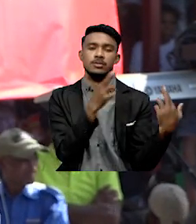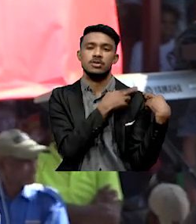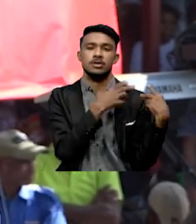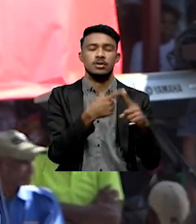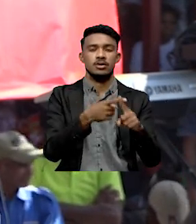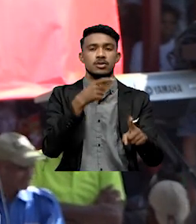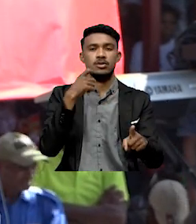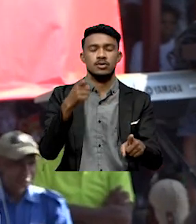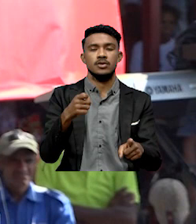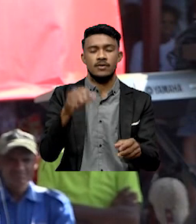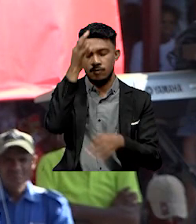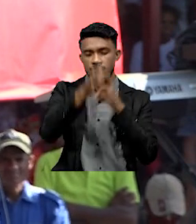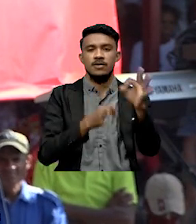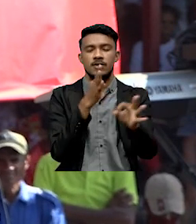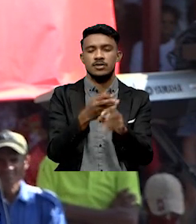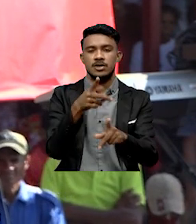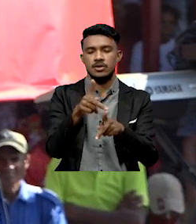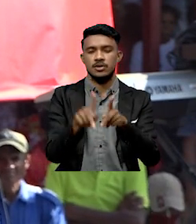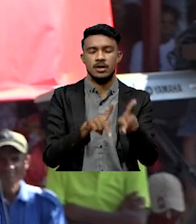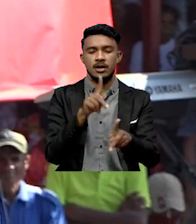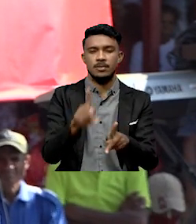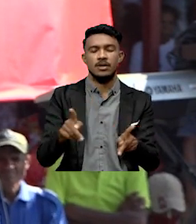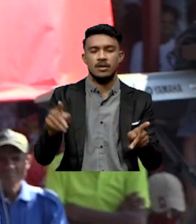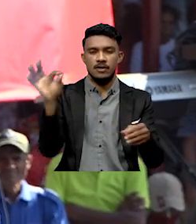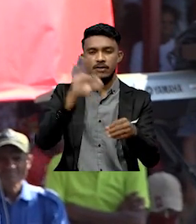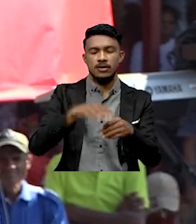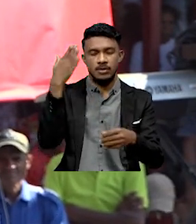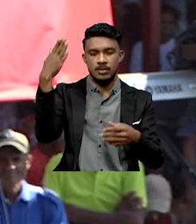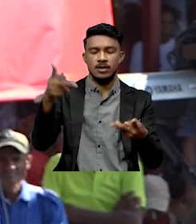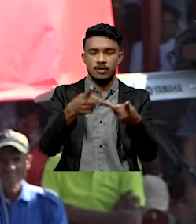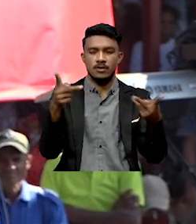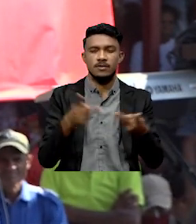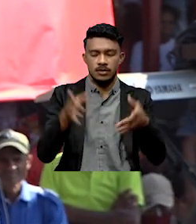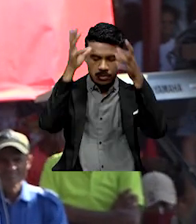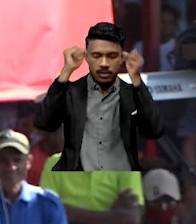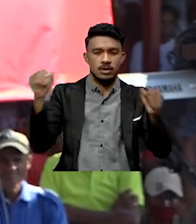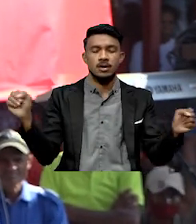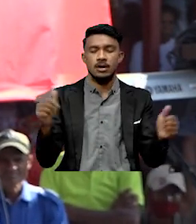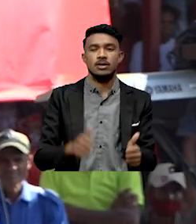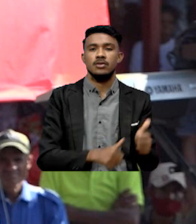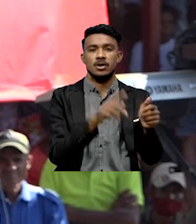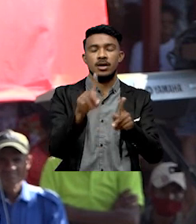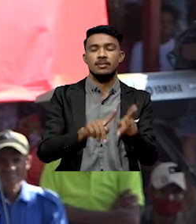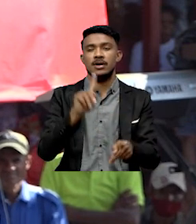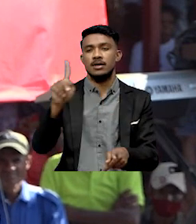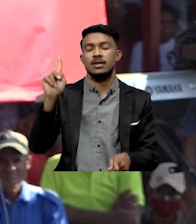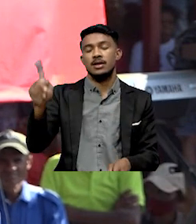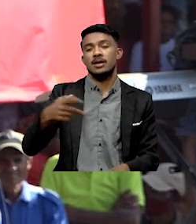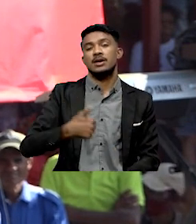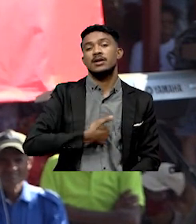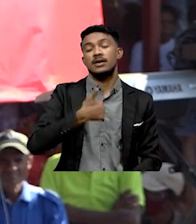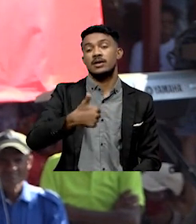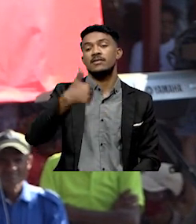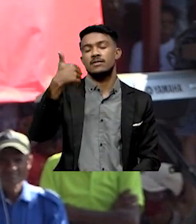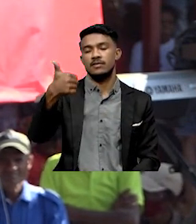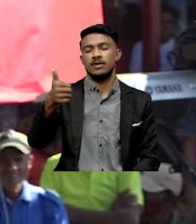povo, ninia voto para tu belbatura e aí cara clara. Labá tu ire mais da minha vontade, nem ninia vontade rasi,